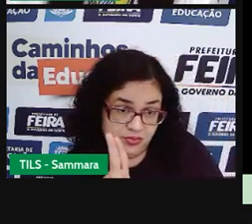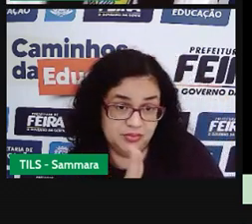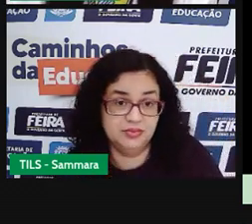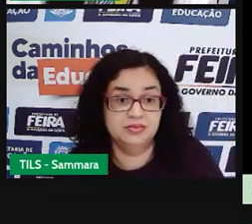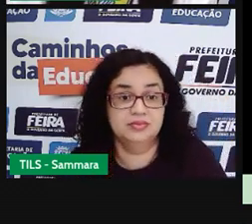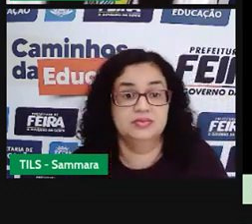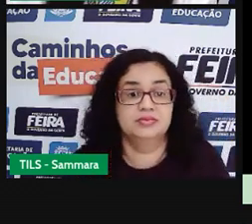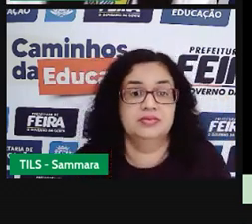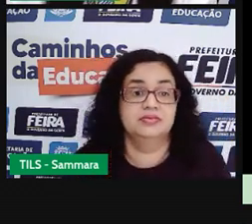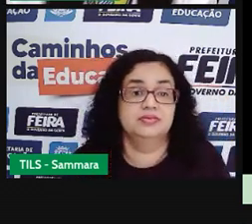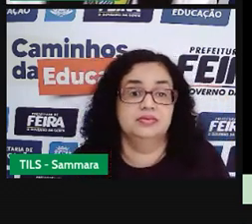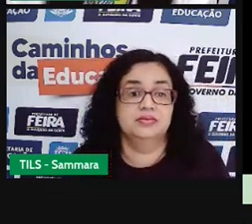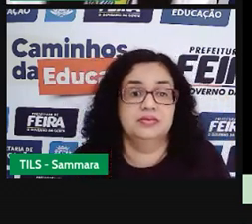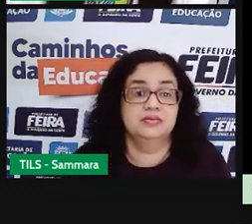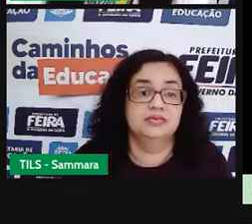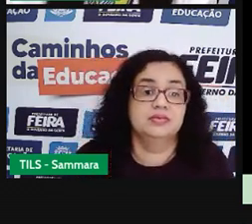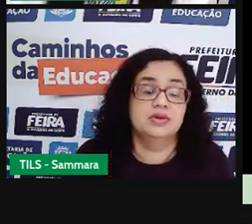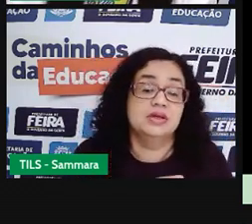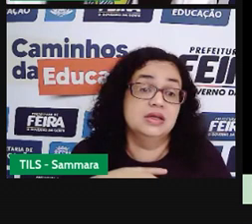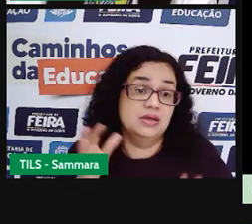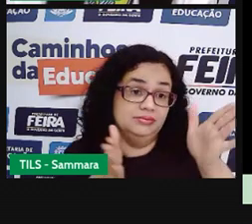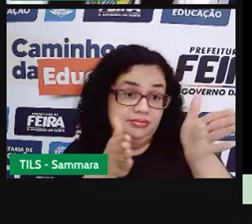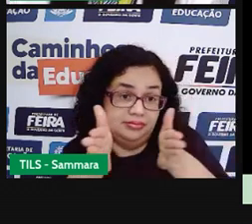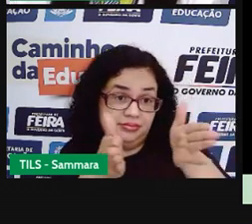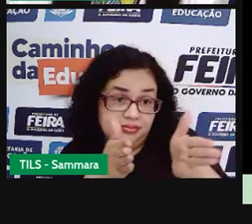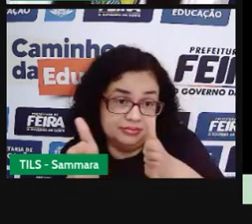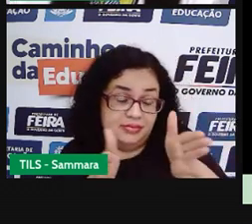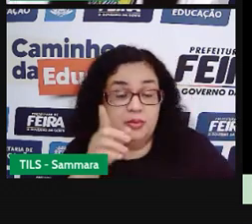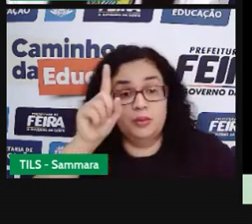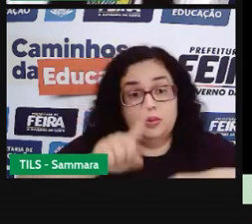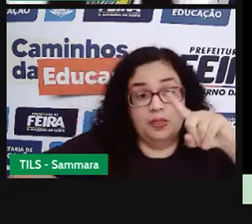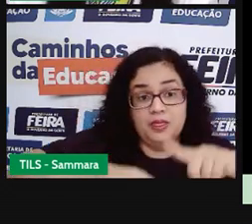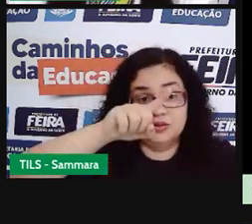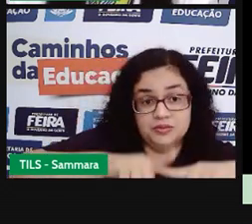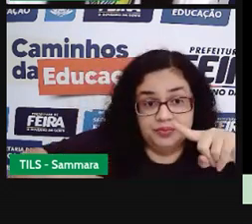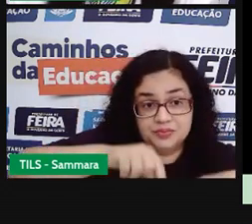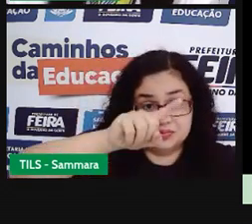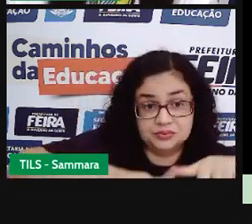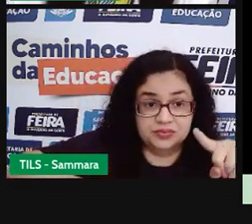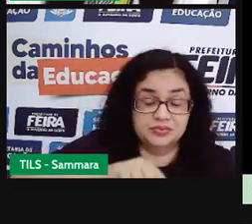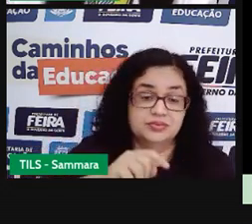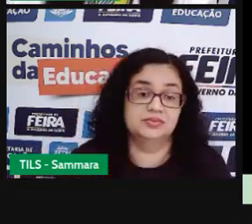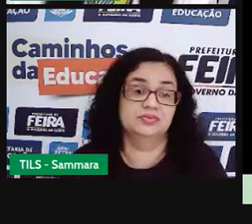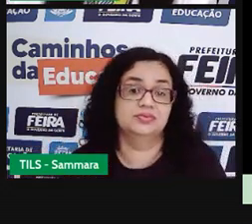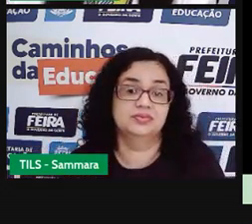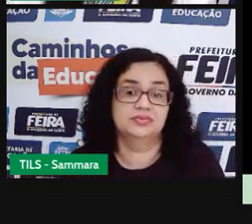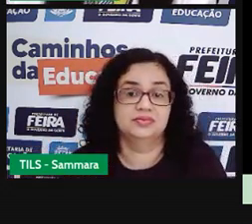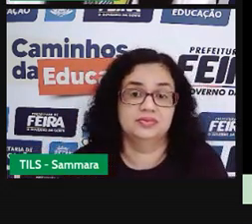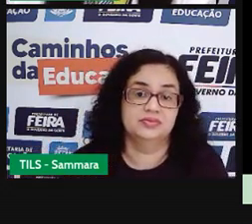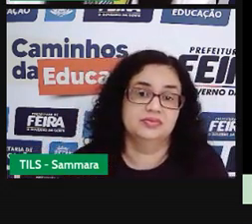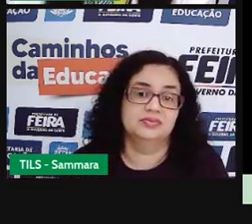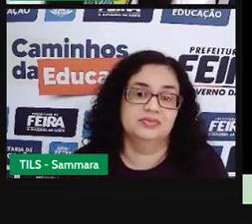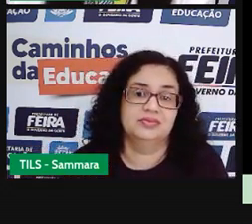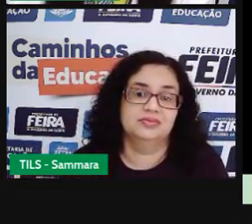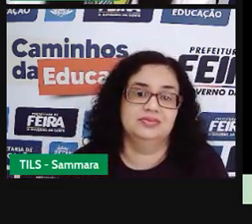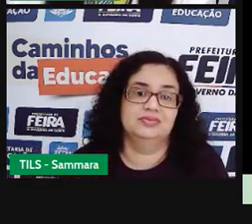formas que a gente precisa o e adequado né Cada material a sua utilidade